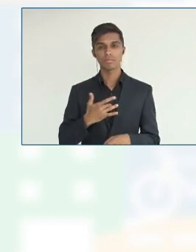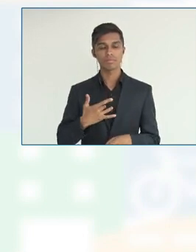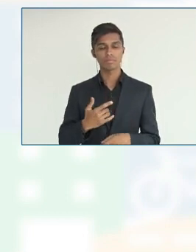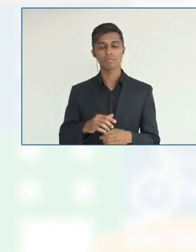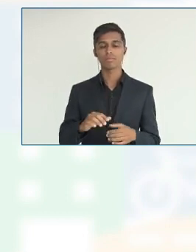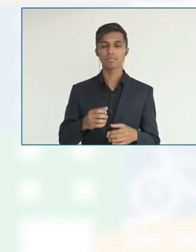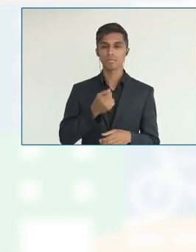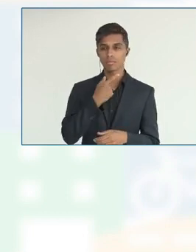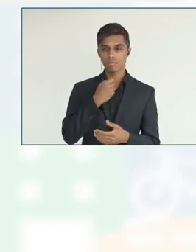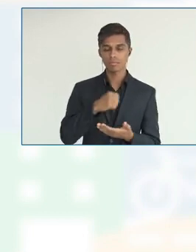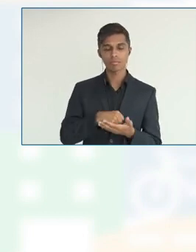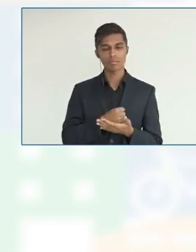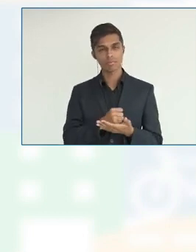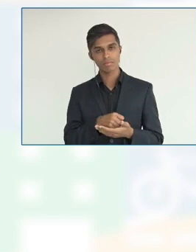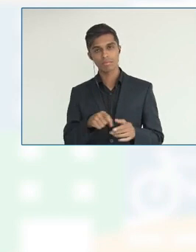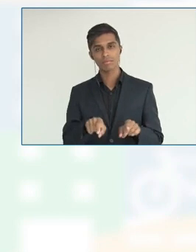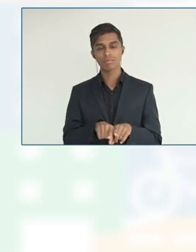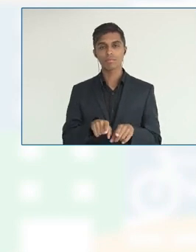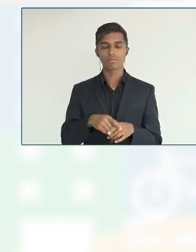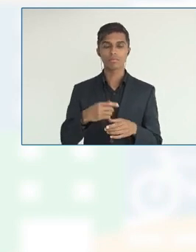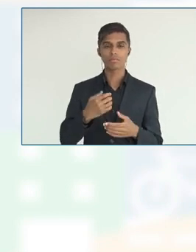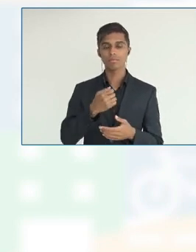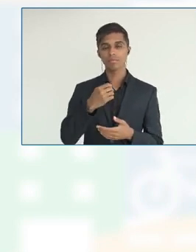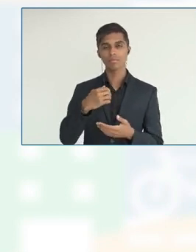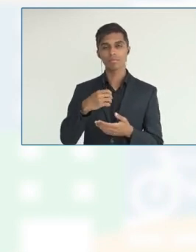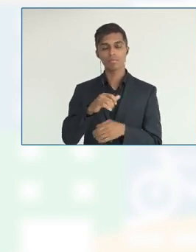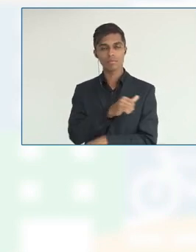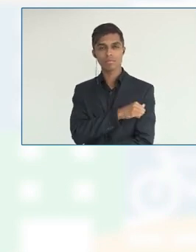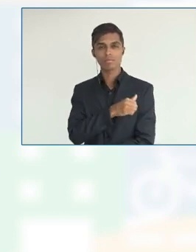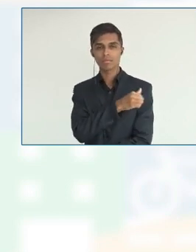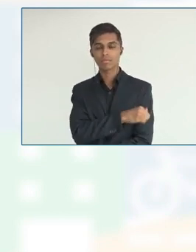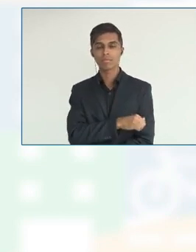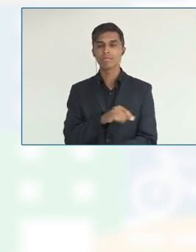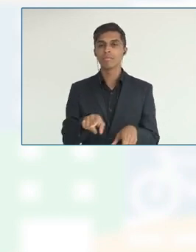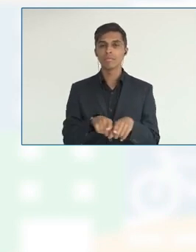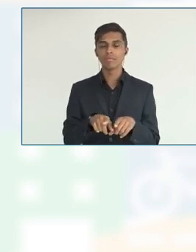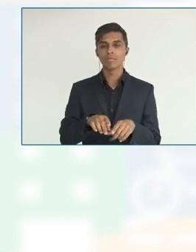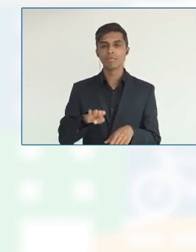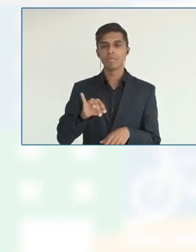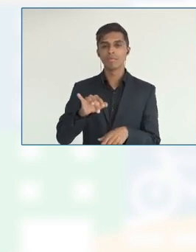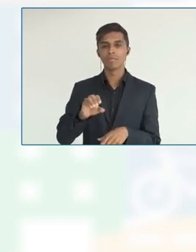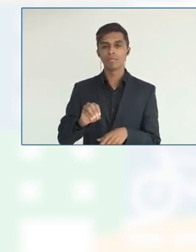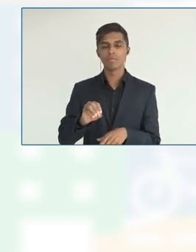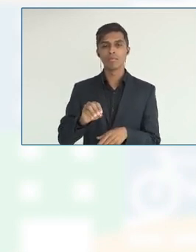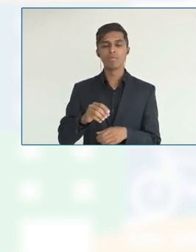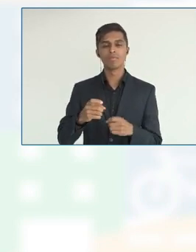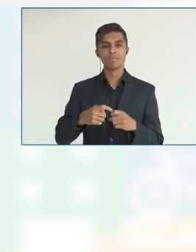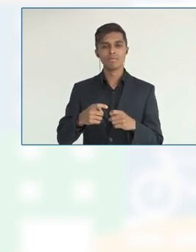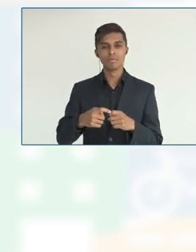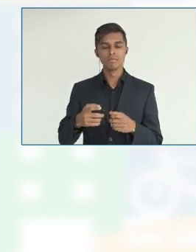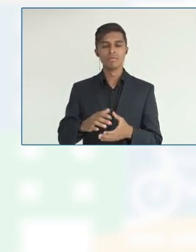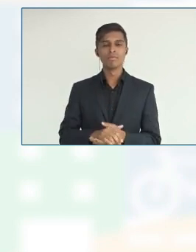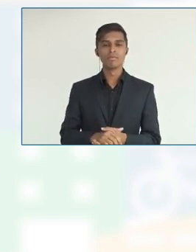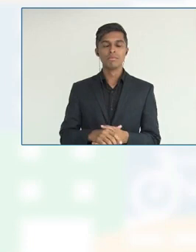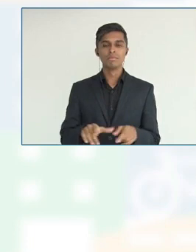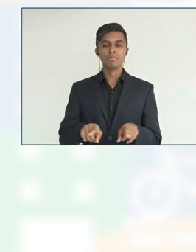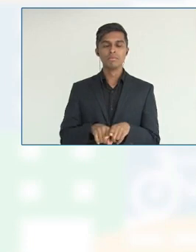farmácia, enfermagem, né, biomedicina, para as instituições de educação que tenham interesse